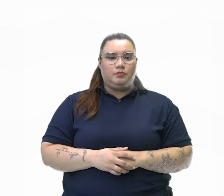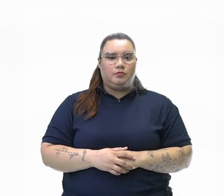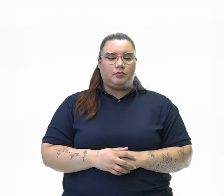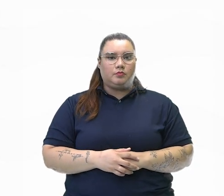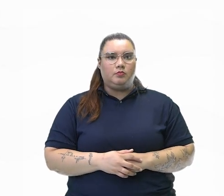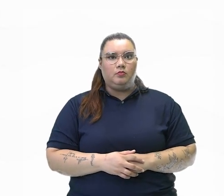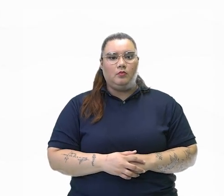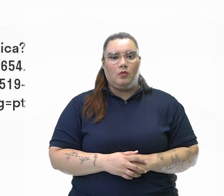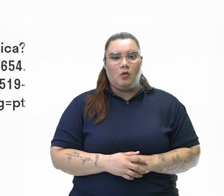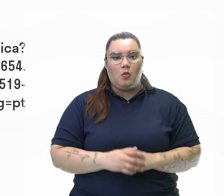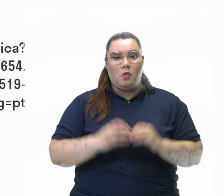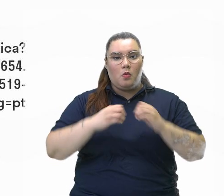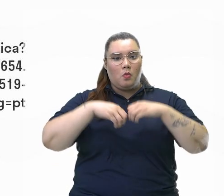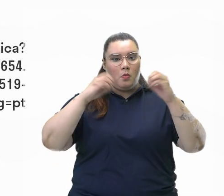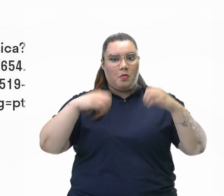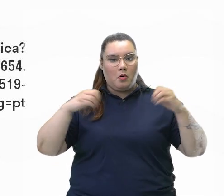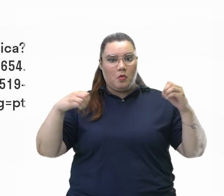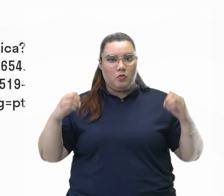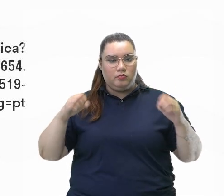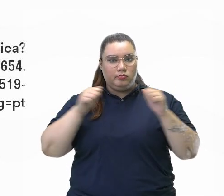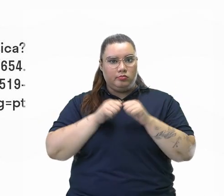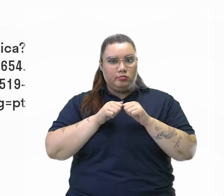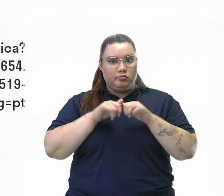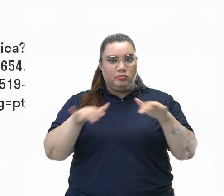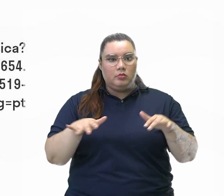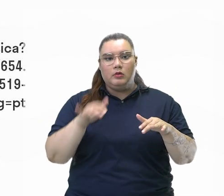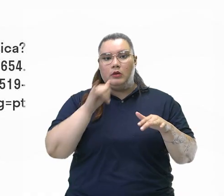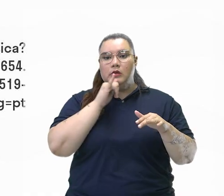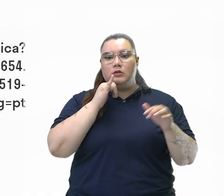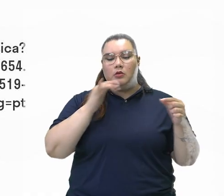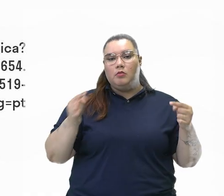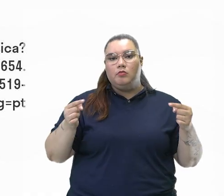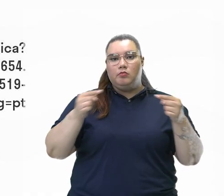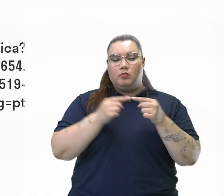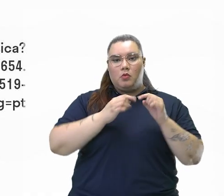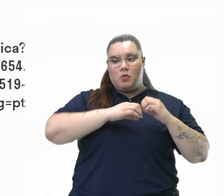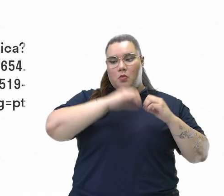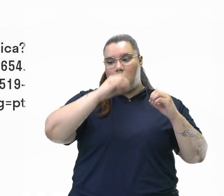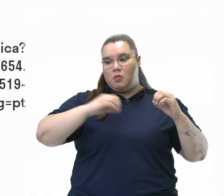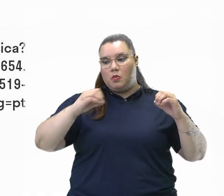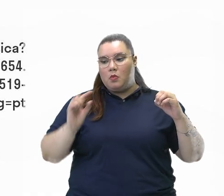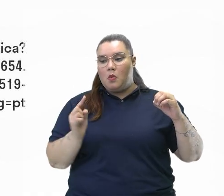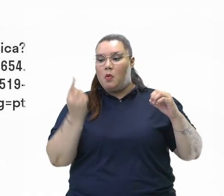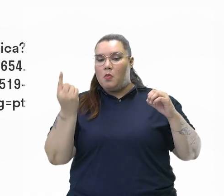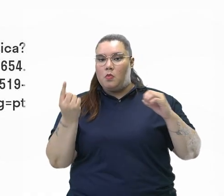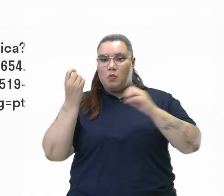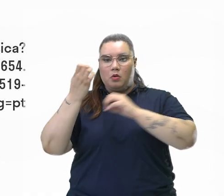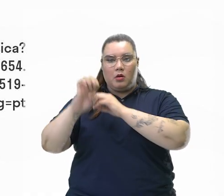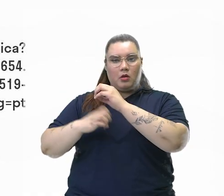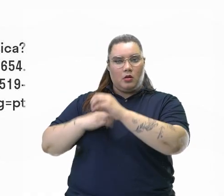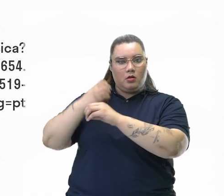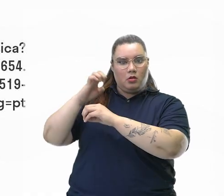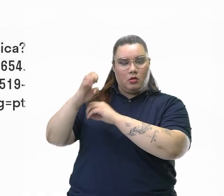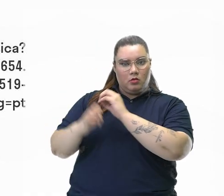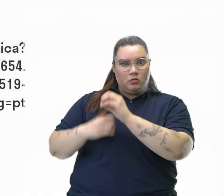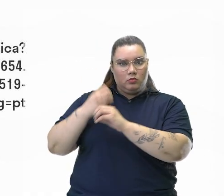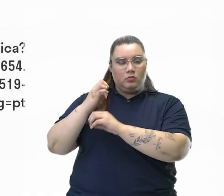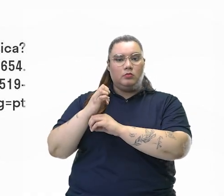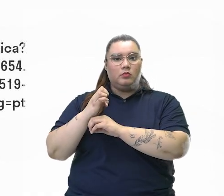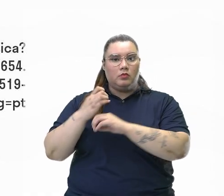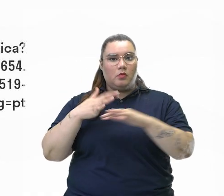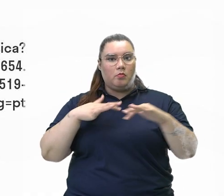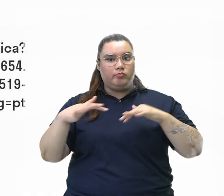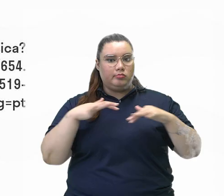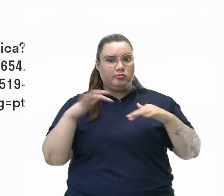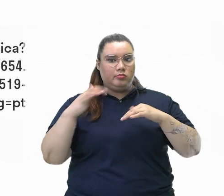onda espalhada, associada, por exemplo, a um único elétron, né? Se a gente levar em